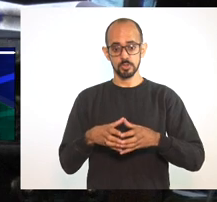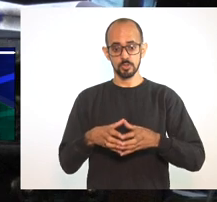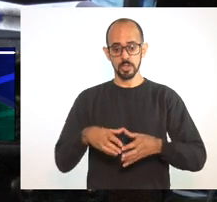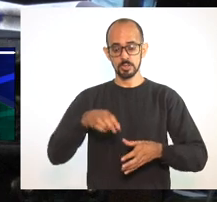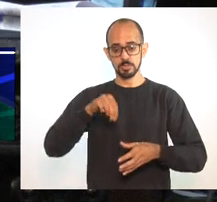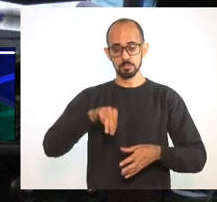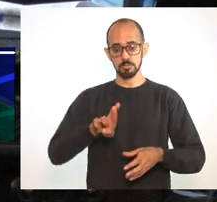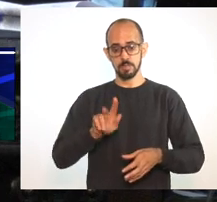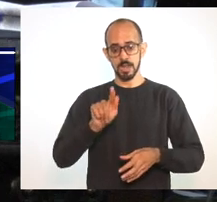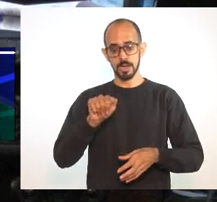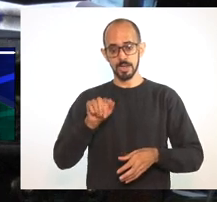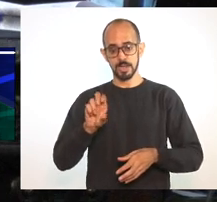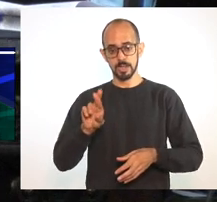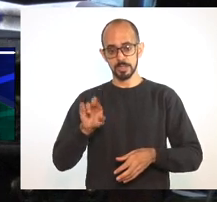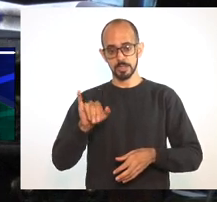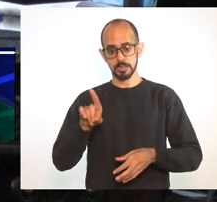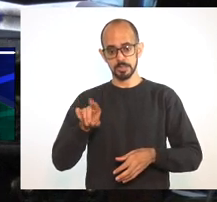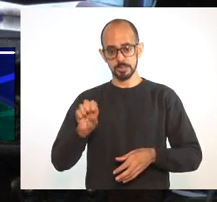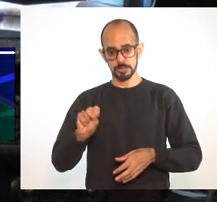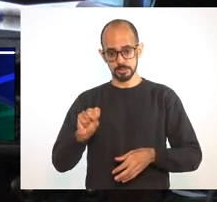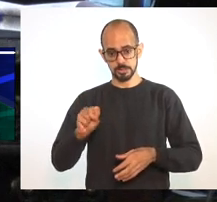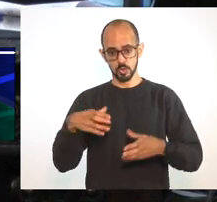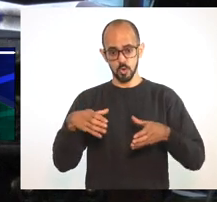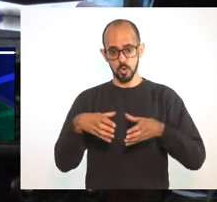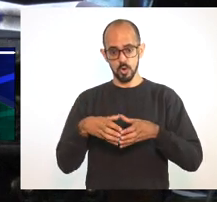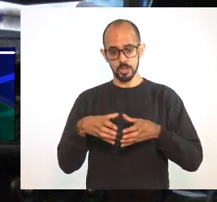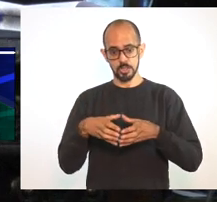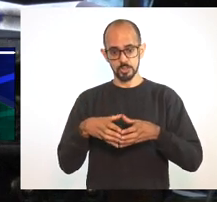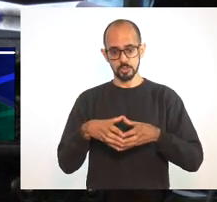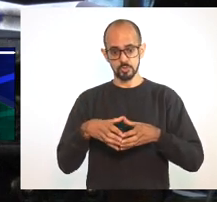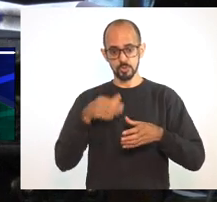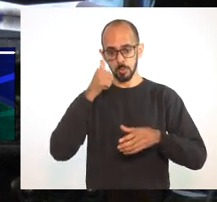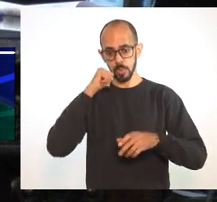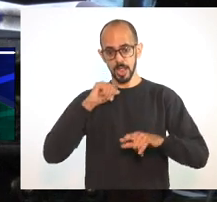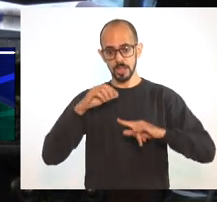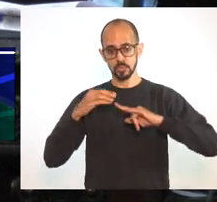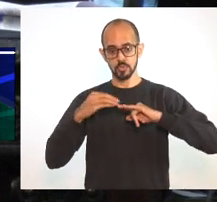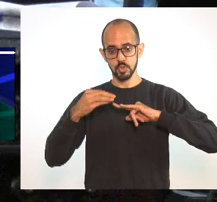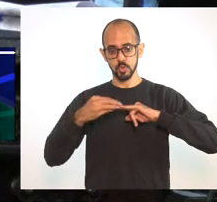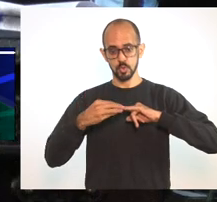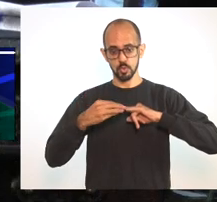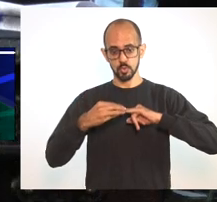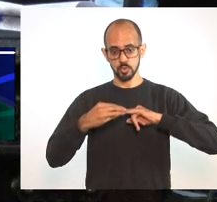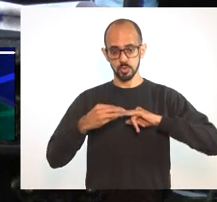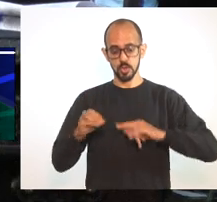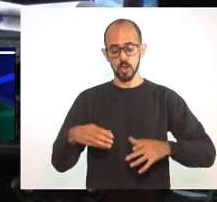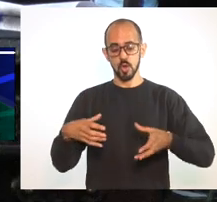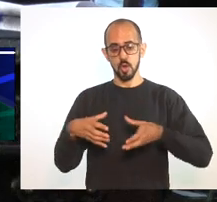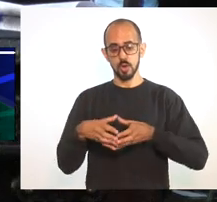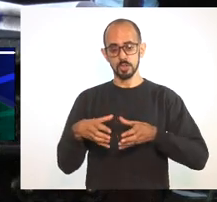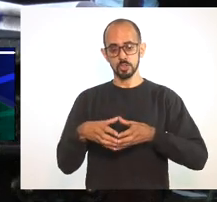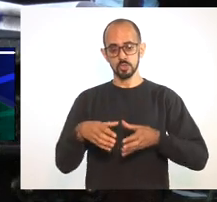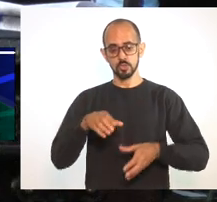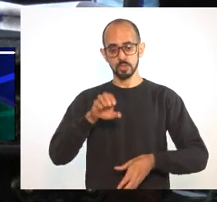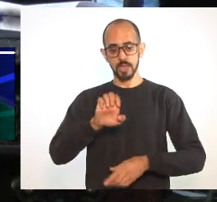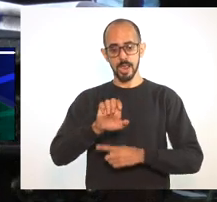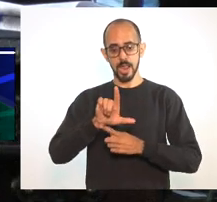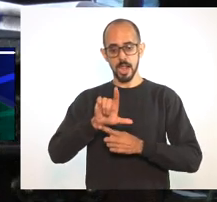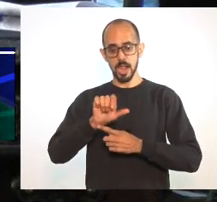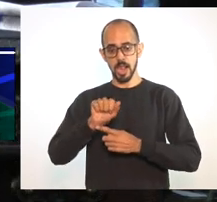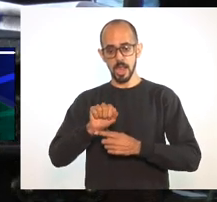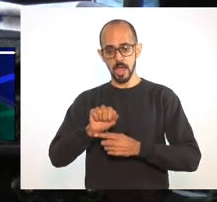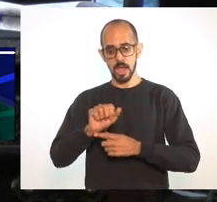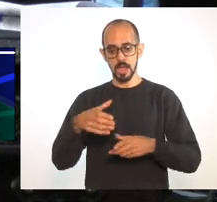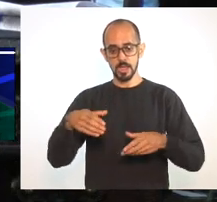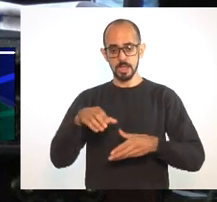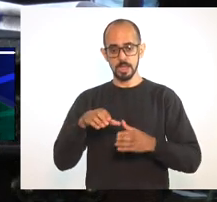SSRJ, Coletivo de Mulheres que Trabalham na Fiocruz, Coletivo Ela, Câmara Popular de